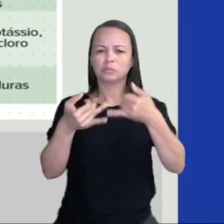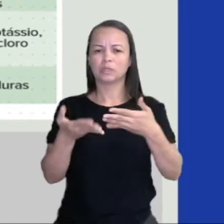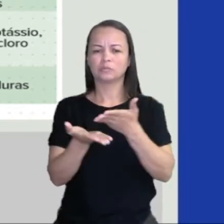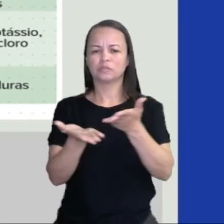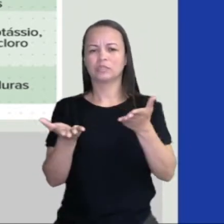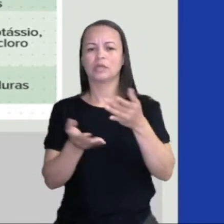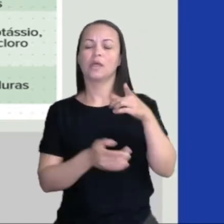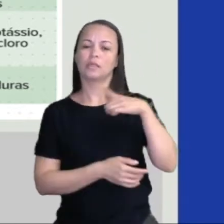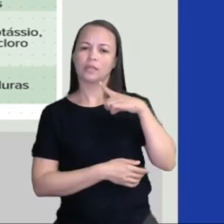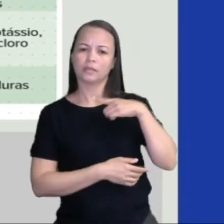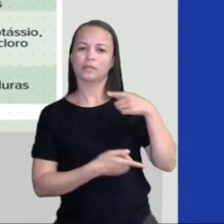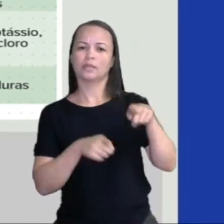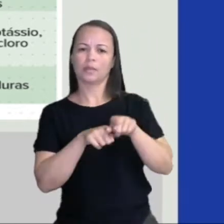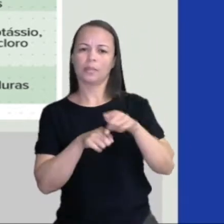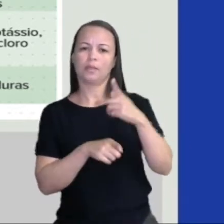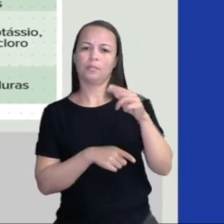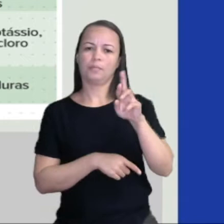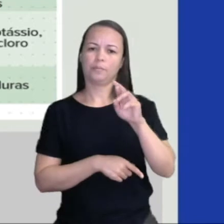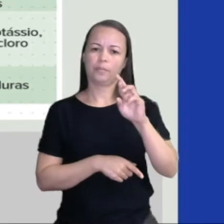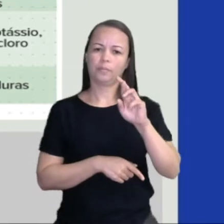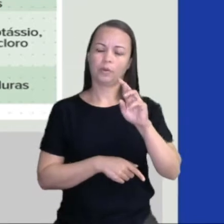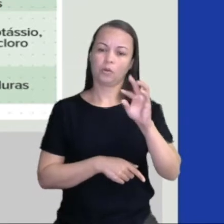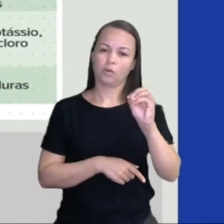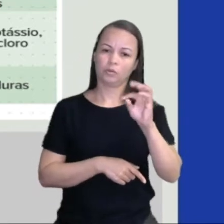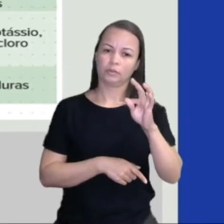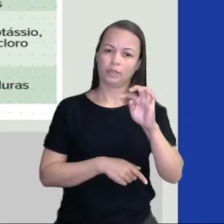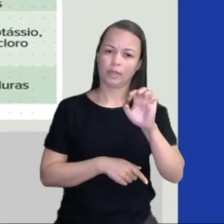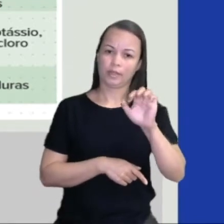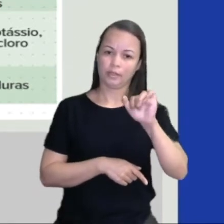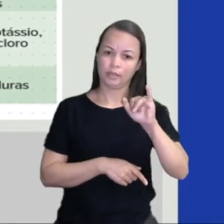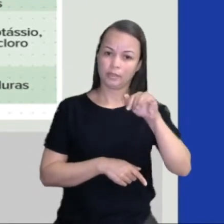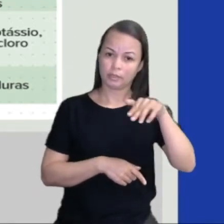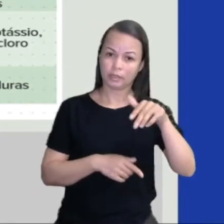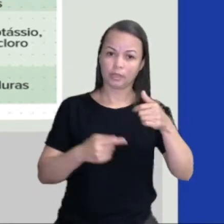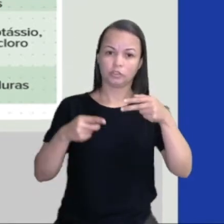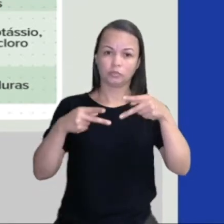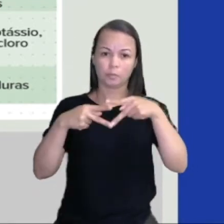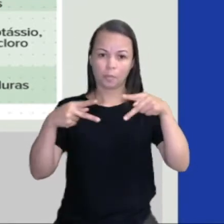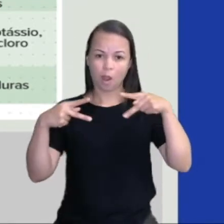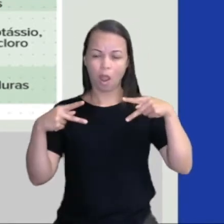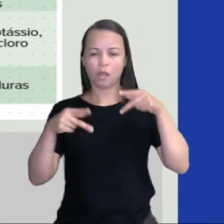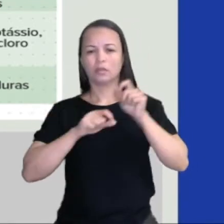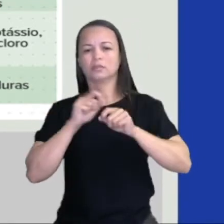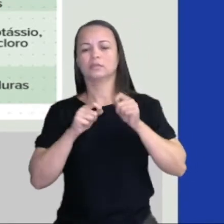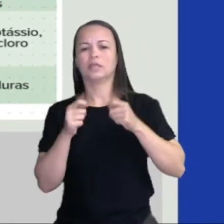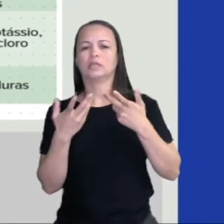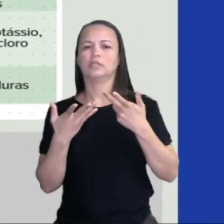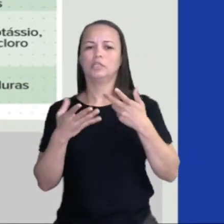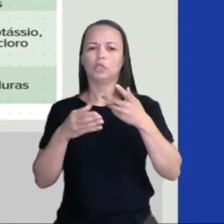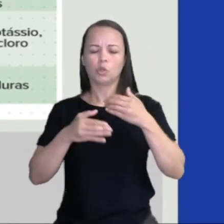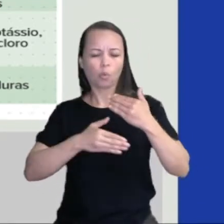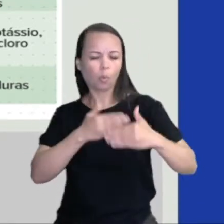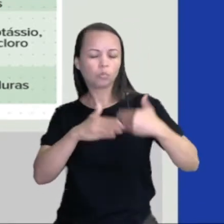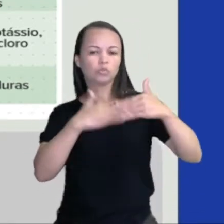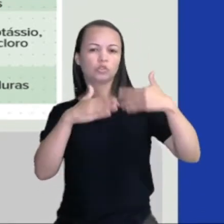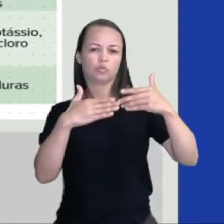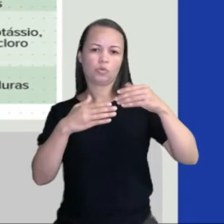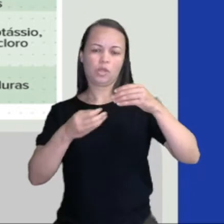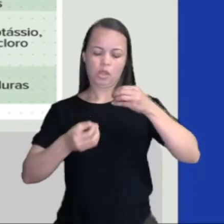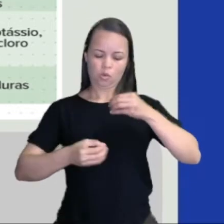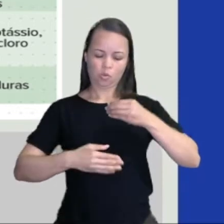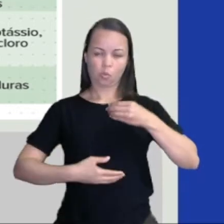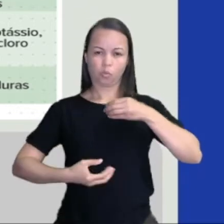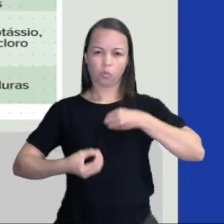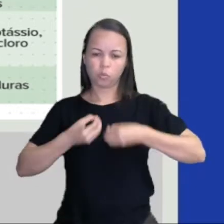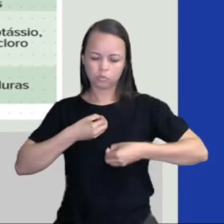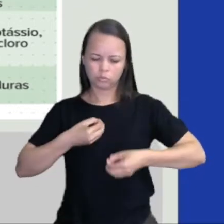também o exemplo das proteínas, que teriam uma função nutricional de construtora ou de construir o nosso organismo. E